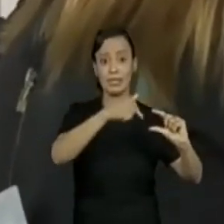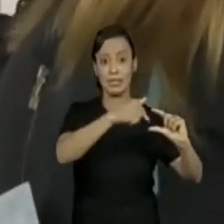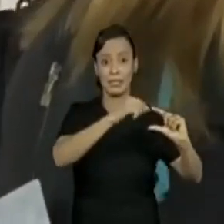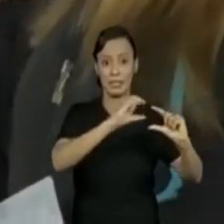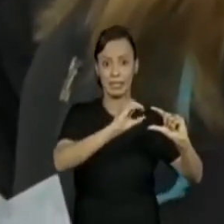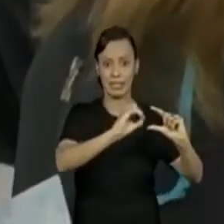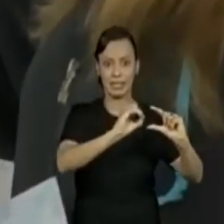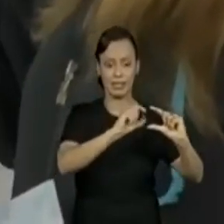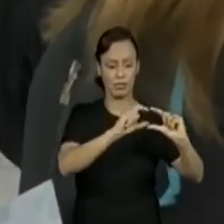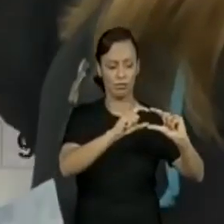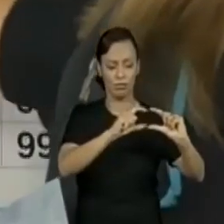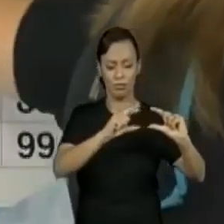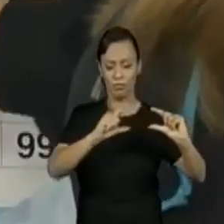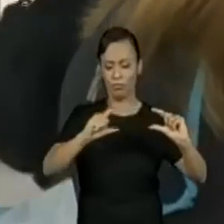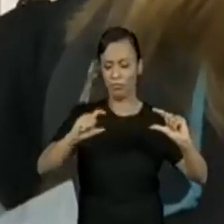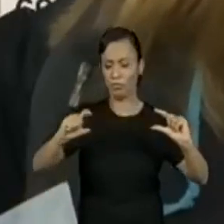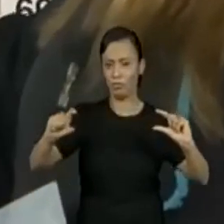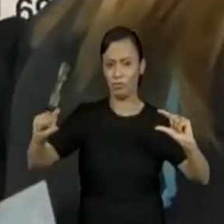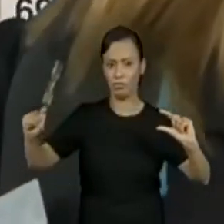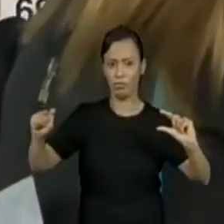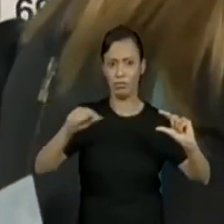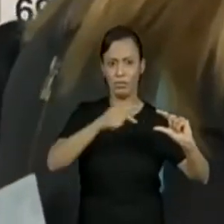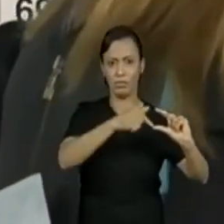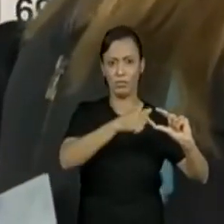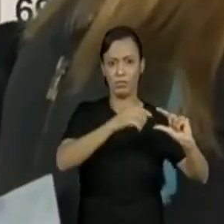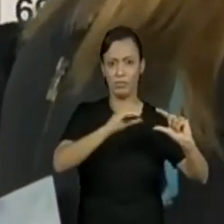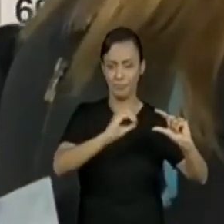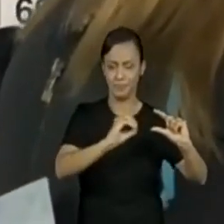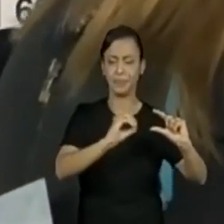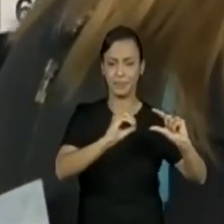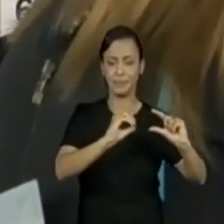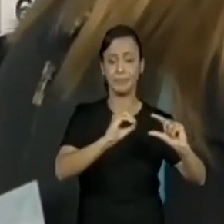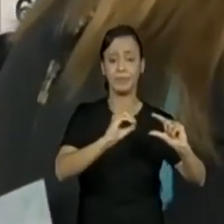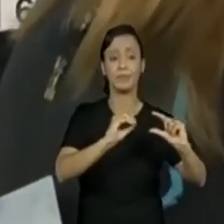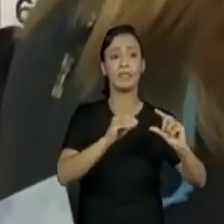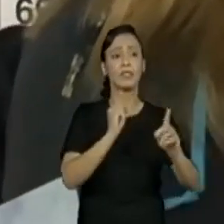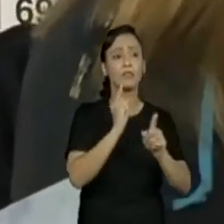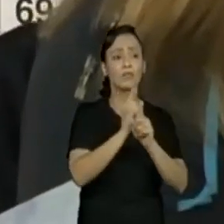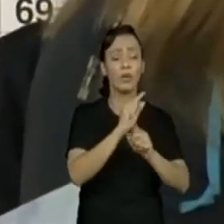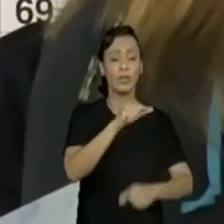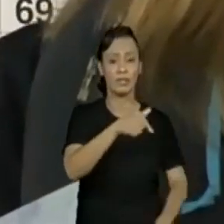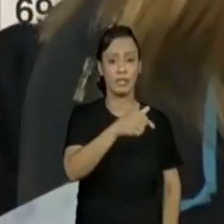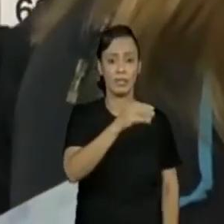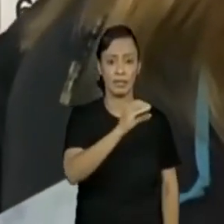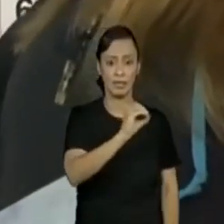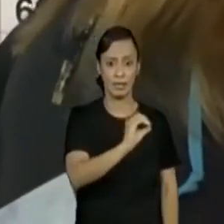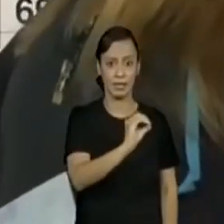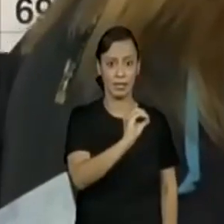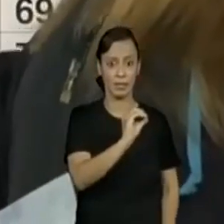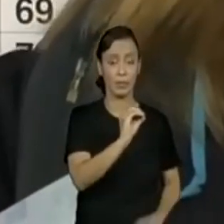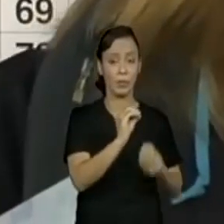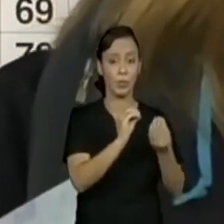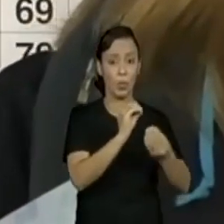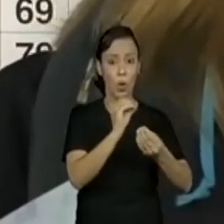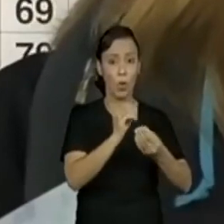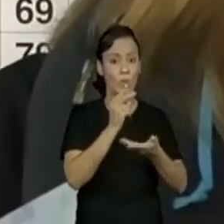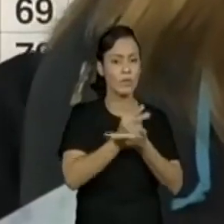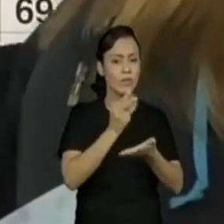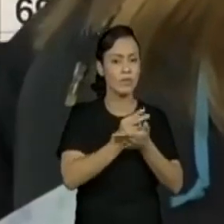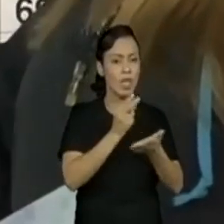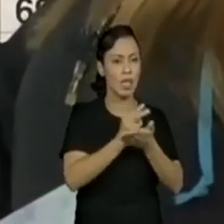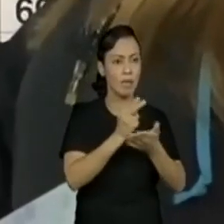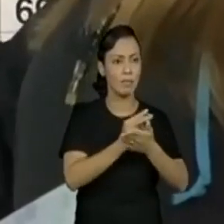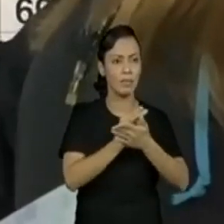70, só para a gente não ficar no 1, 2, 3. Vamos lá para o 70, olha. Se nós viermos aqui sempre para a